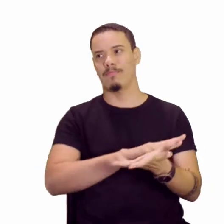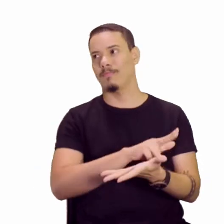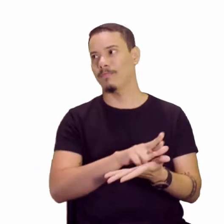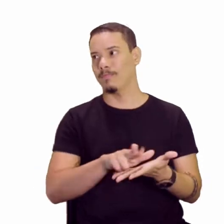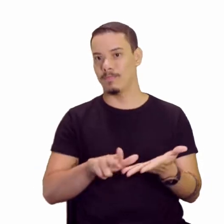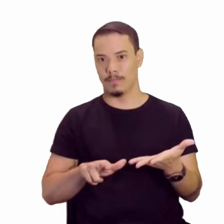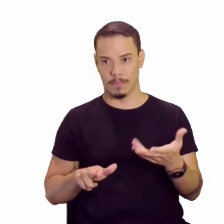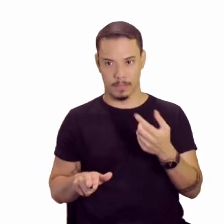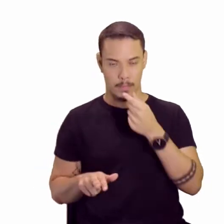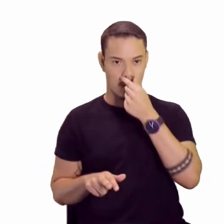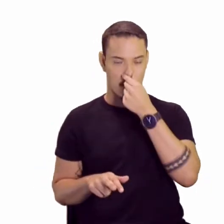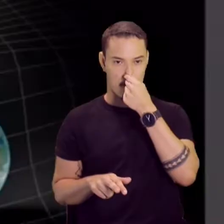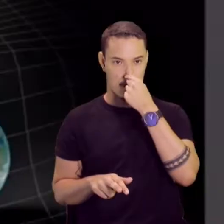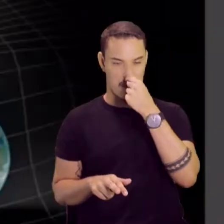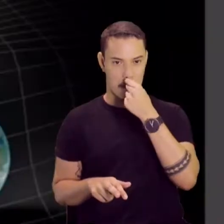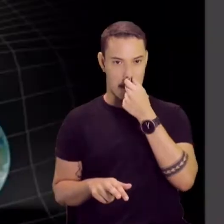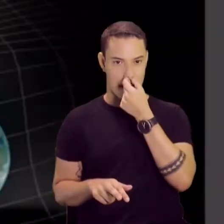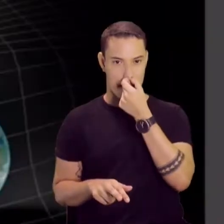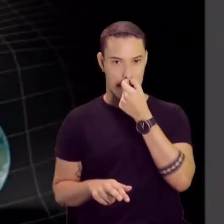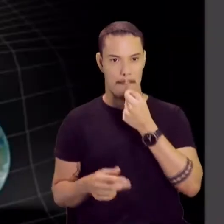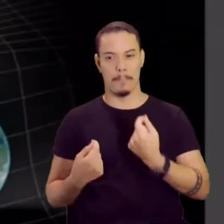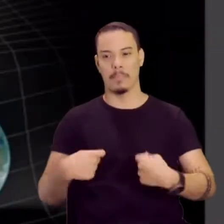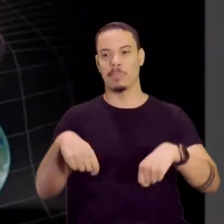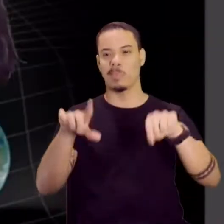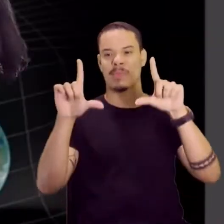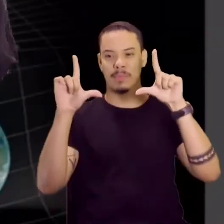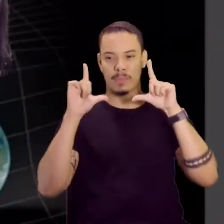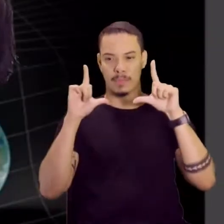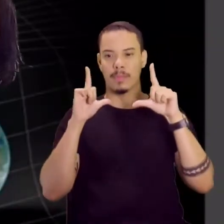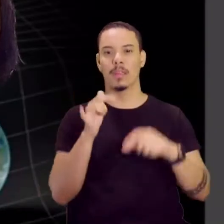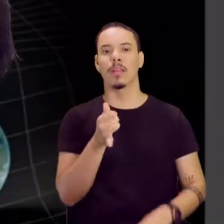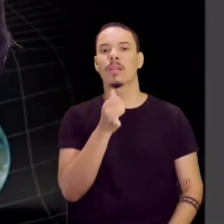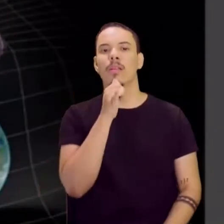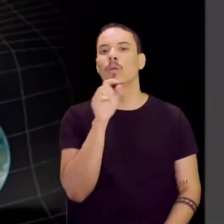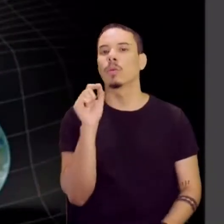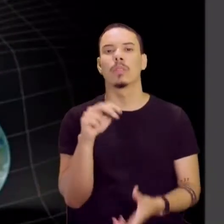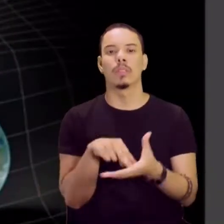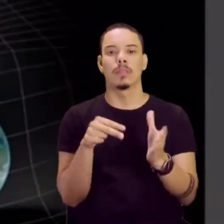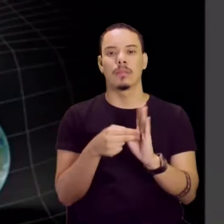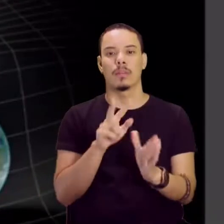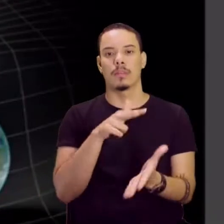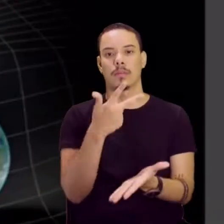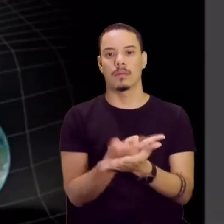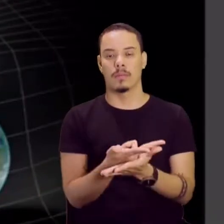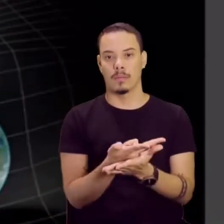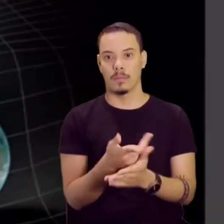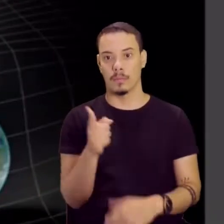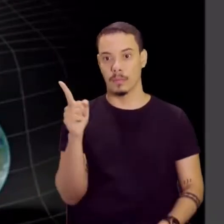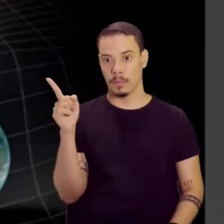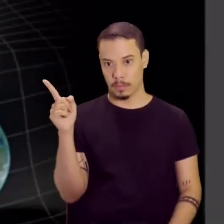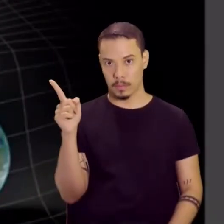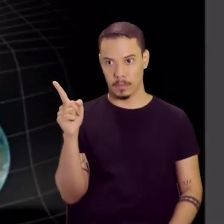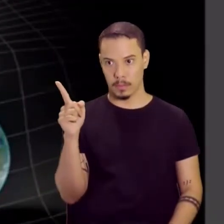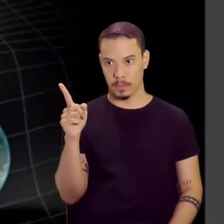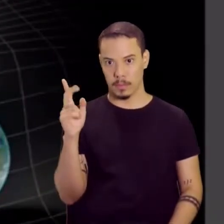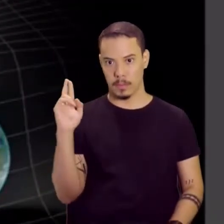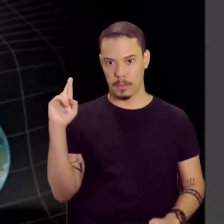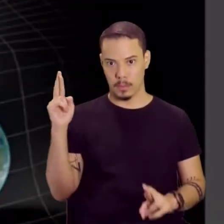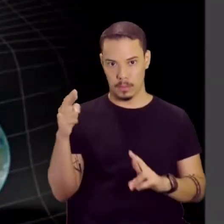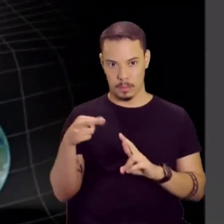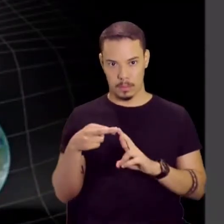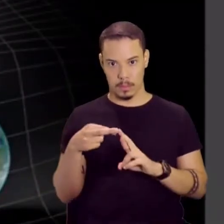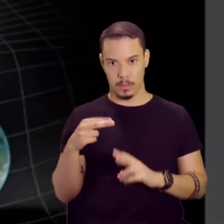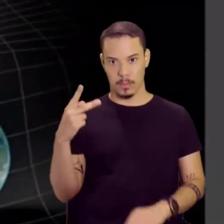pessoal, só um pouquinho, fazendo favor. Volta aqui, pessoal. Por exemplo, eu vou falar... O que é cair? Tá aqui, certo? O referencial